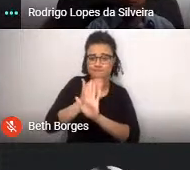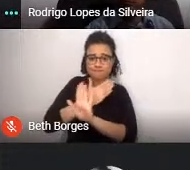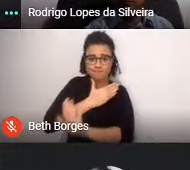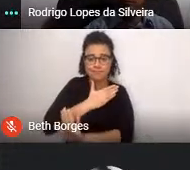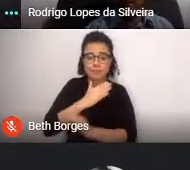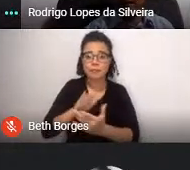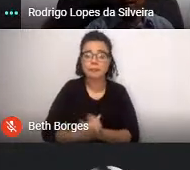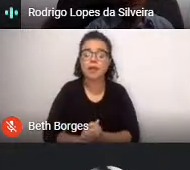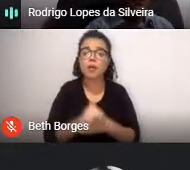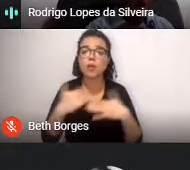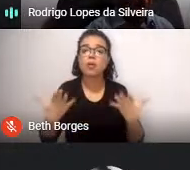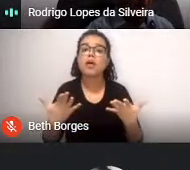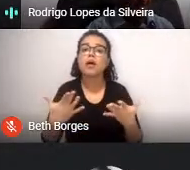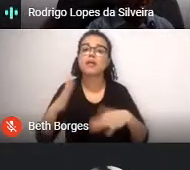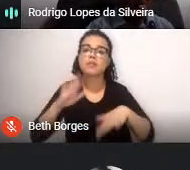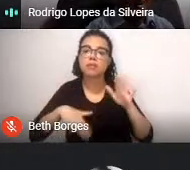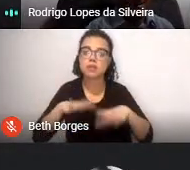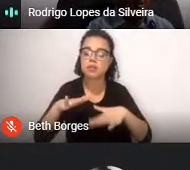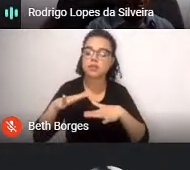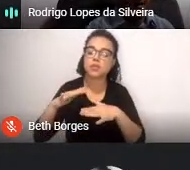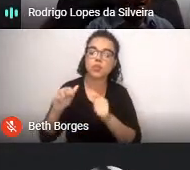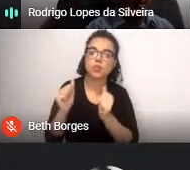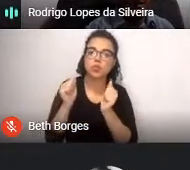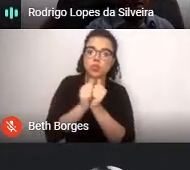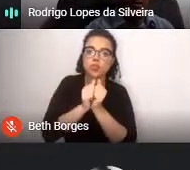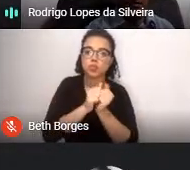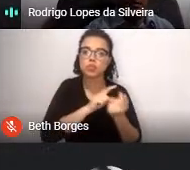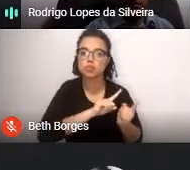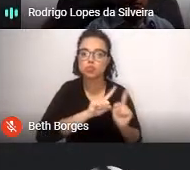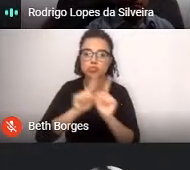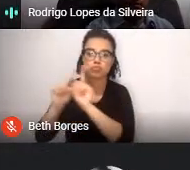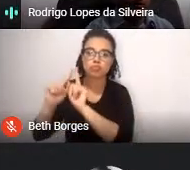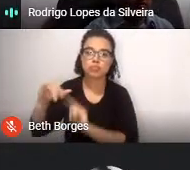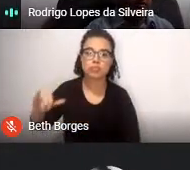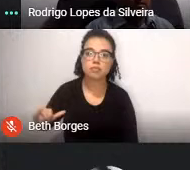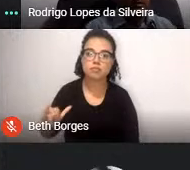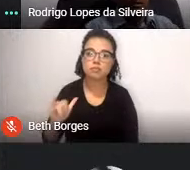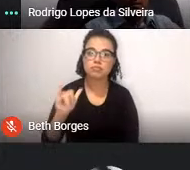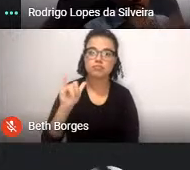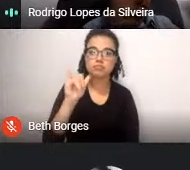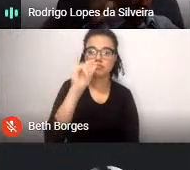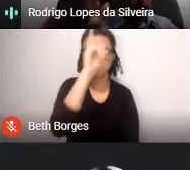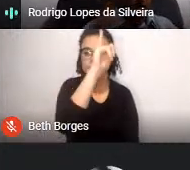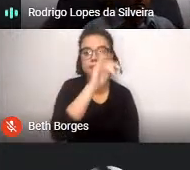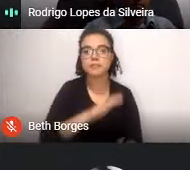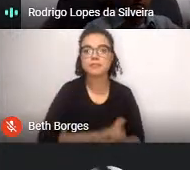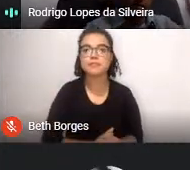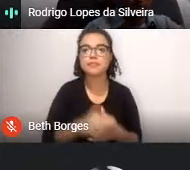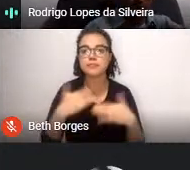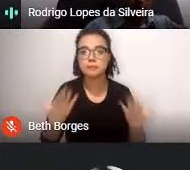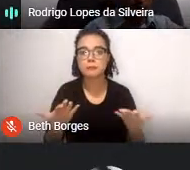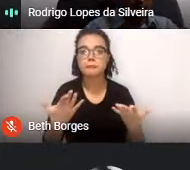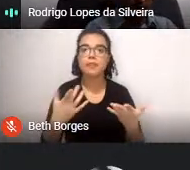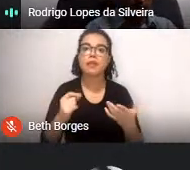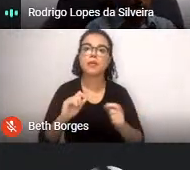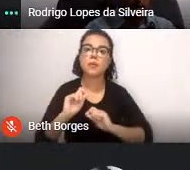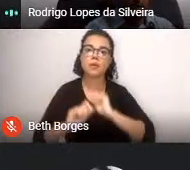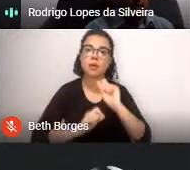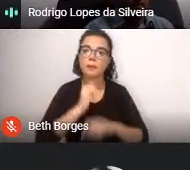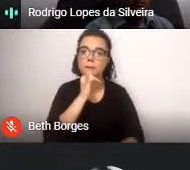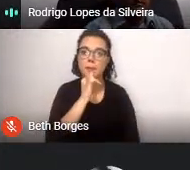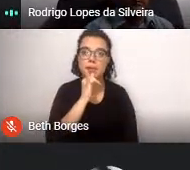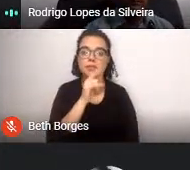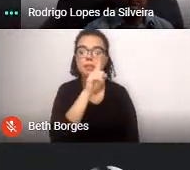pouco inviável, né? Até pela realidade das montanhas russas internacionais, como a de Orlando, por exemplo,